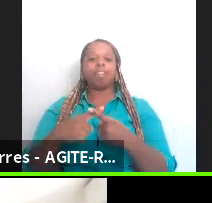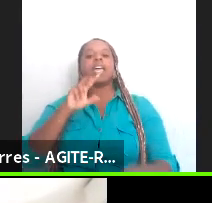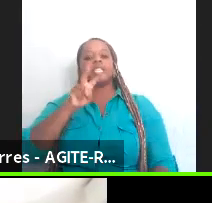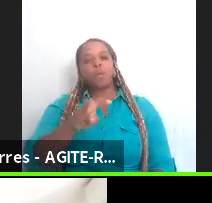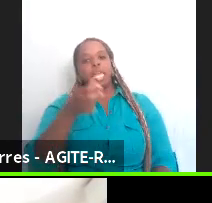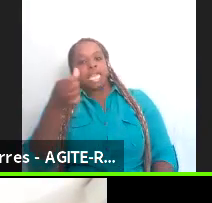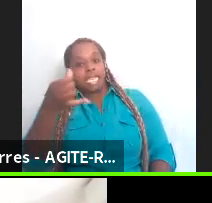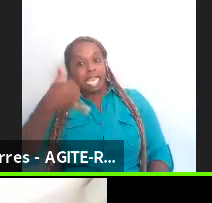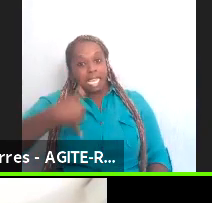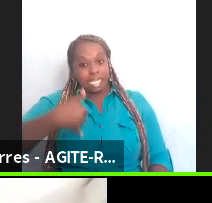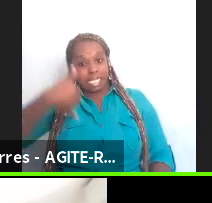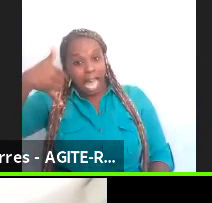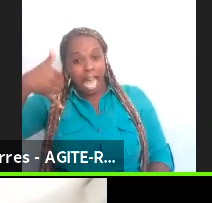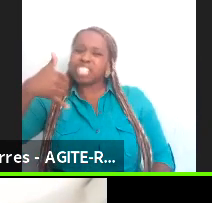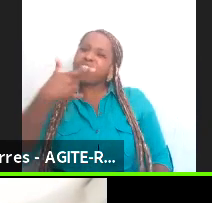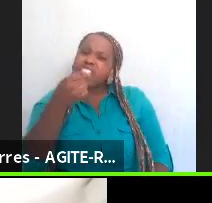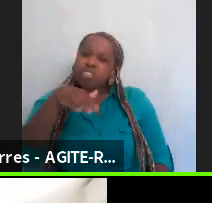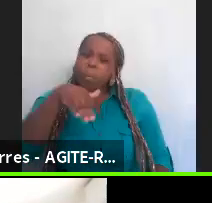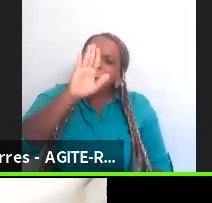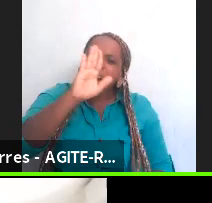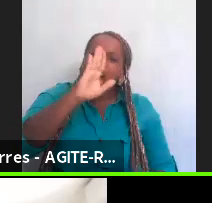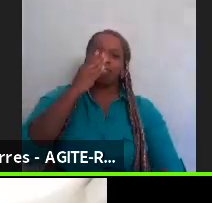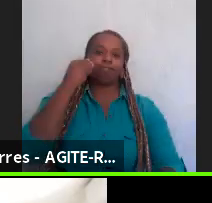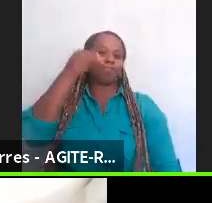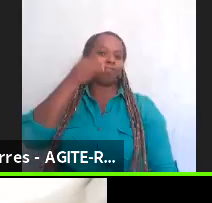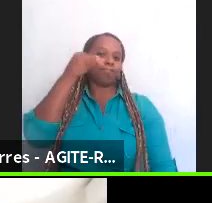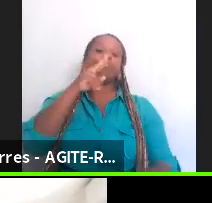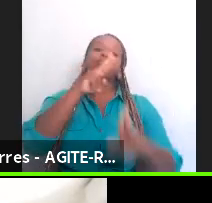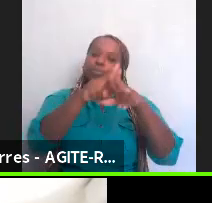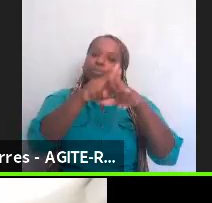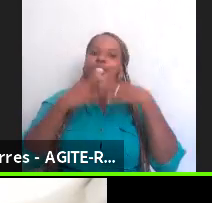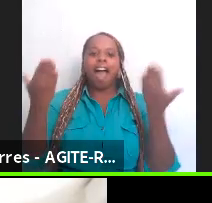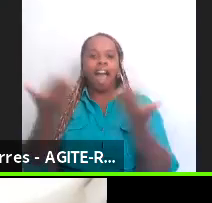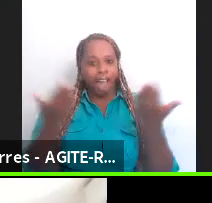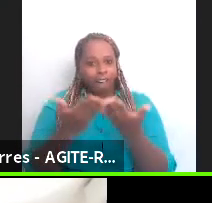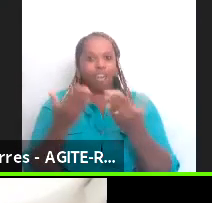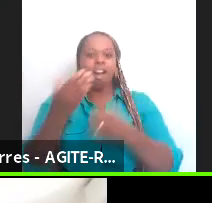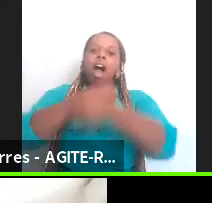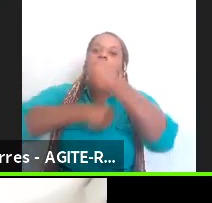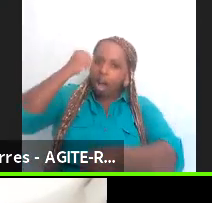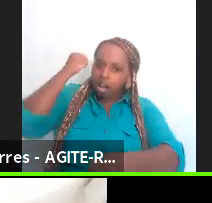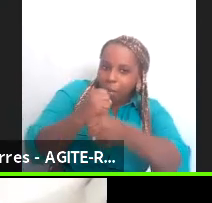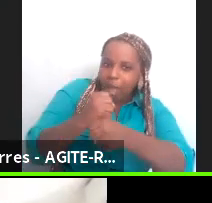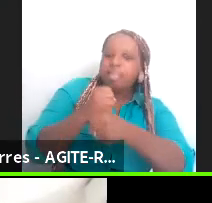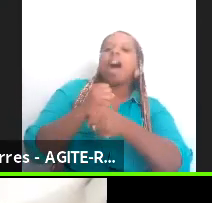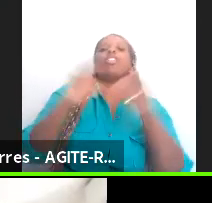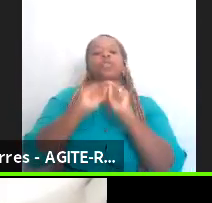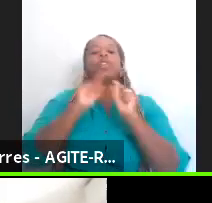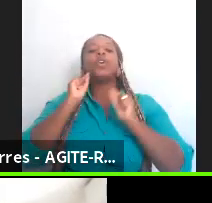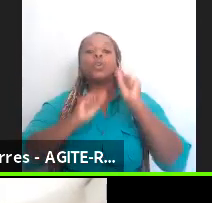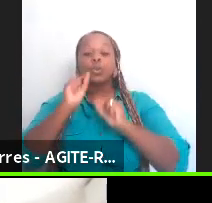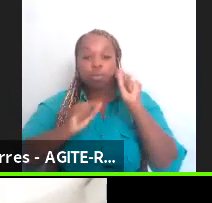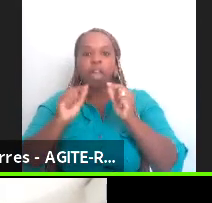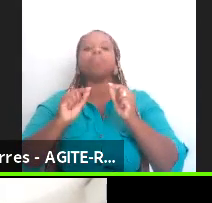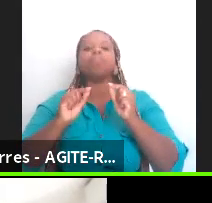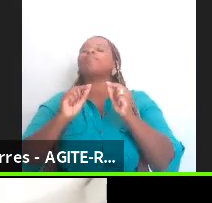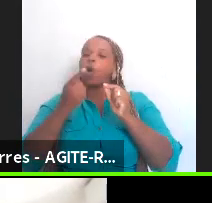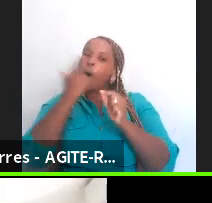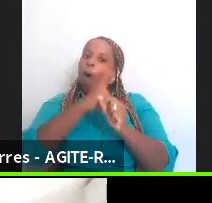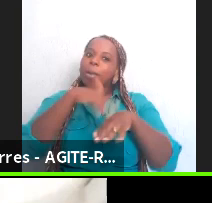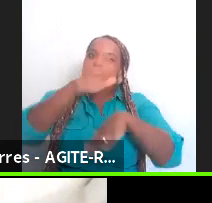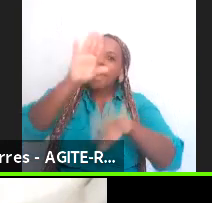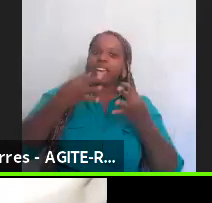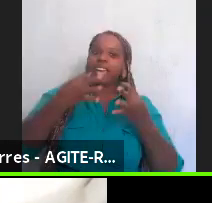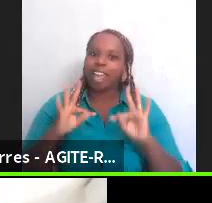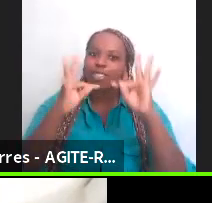de ter 20 e tantos anos de experiência, investi em tecnologia ano passado para fazer o trabalho remoto. Isso, olha, sem dúvida alguma, está me